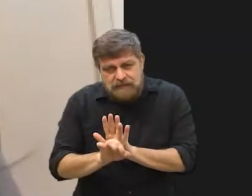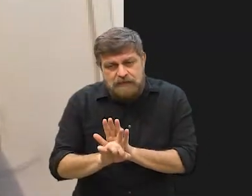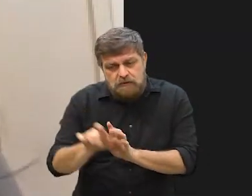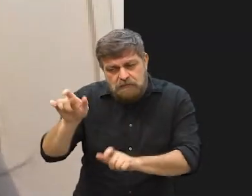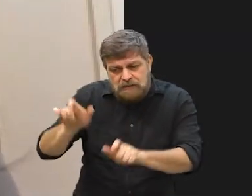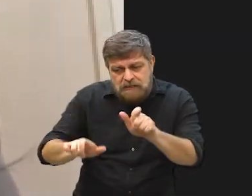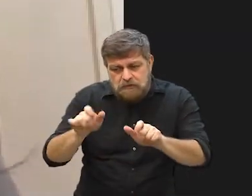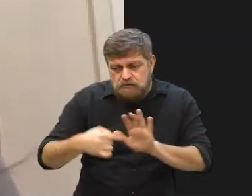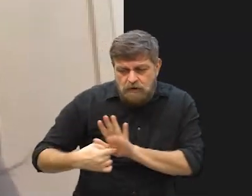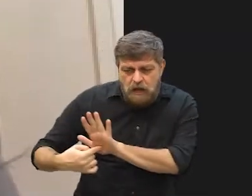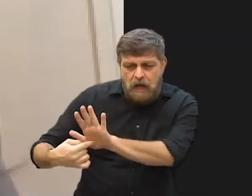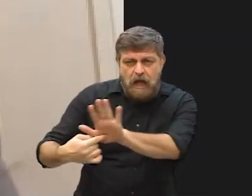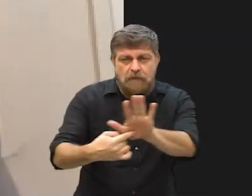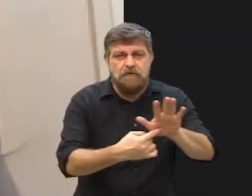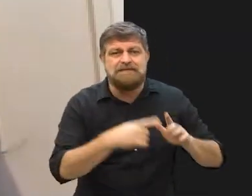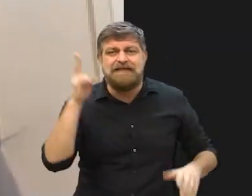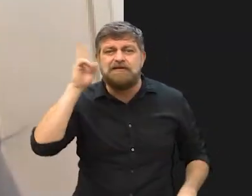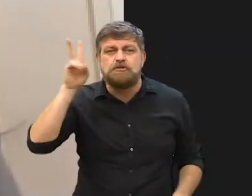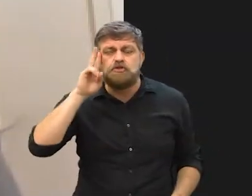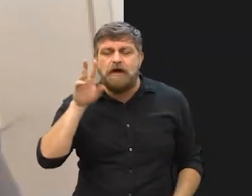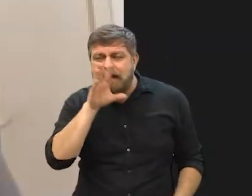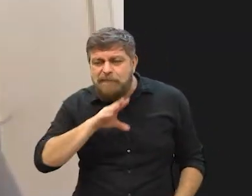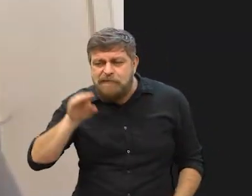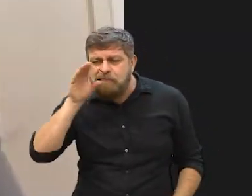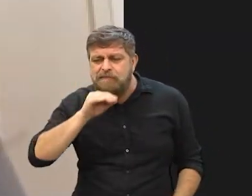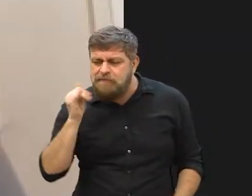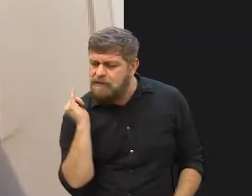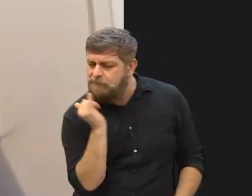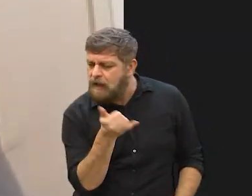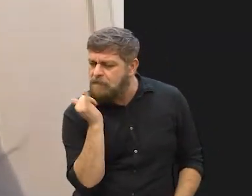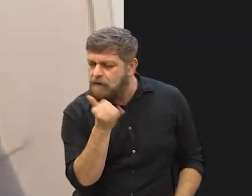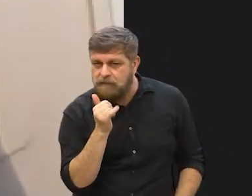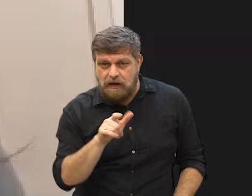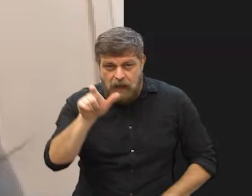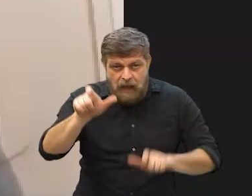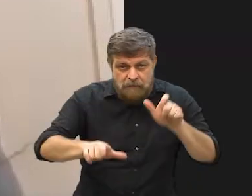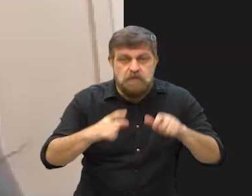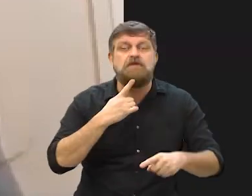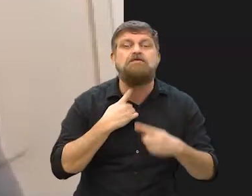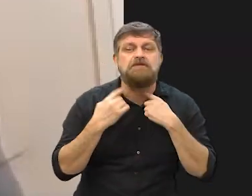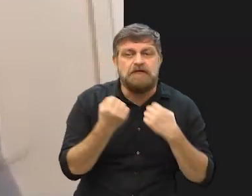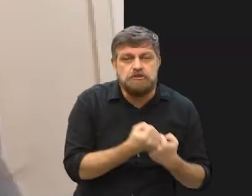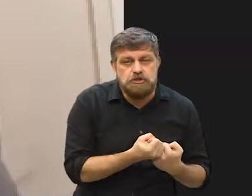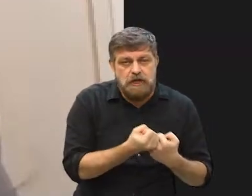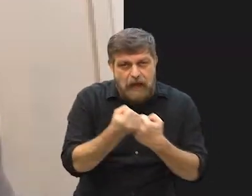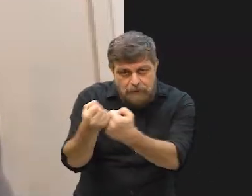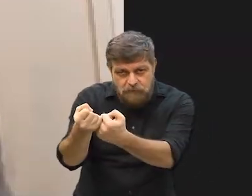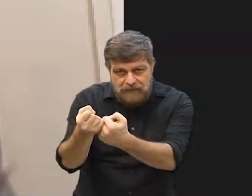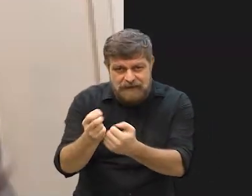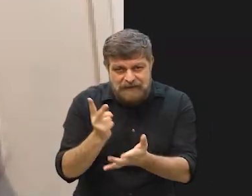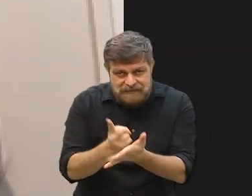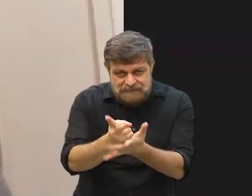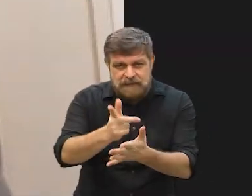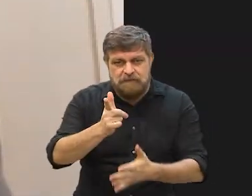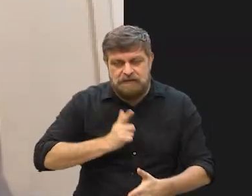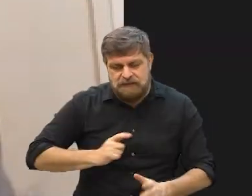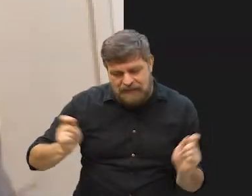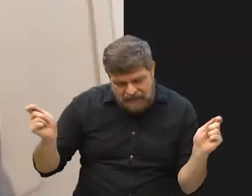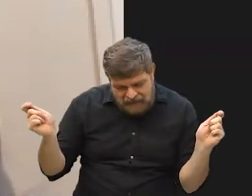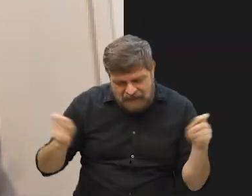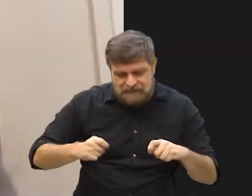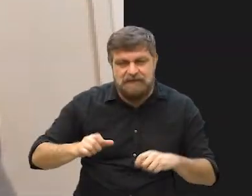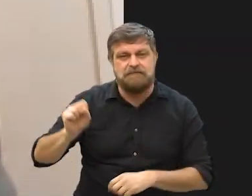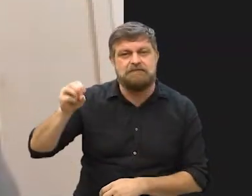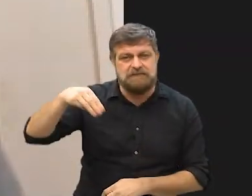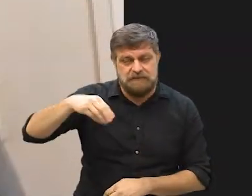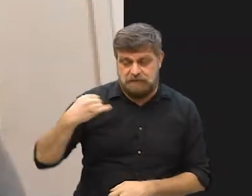pessoas, mostrando algumas histórias. Então, quem quiser nos ajudar e quiser entrar em contato, sempre tem algo para fazer. Eu